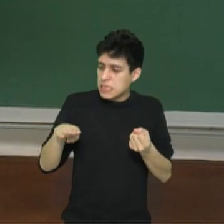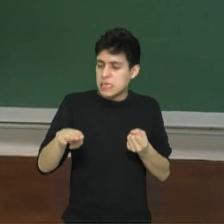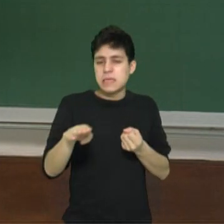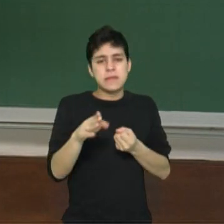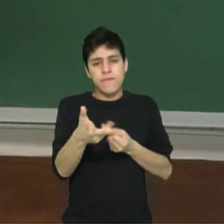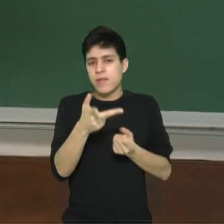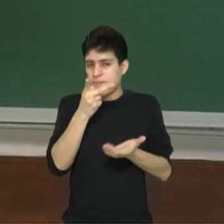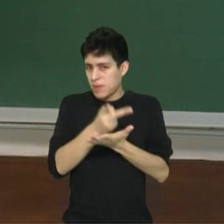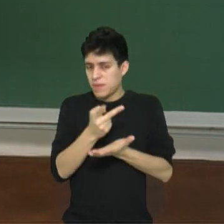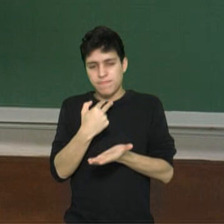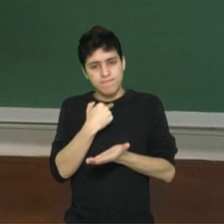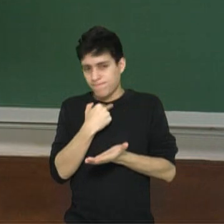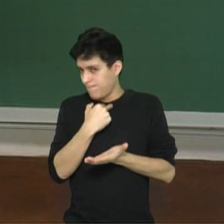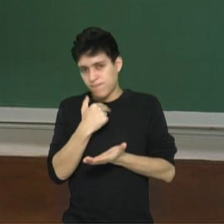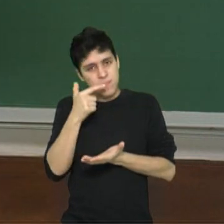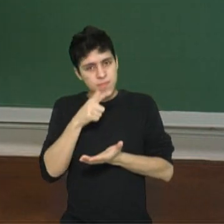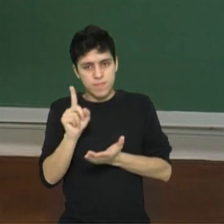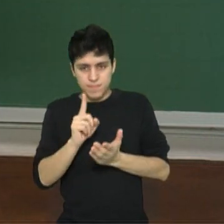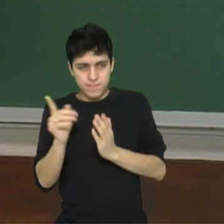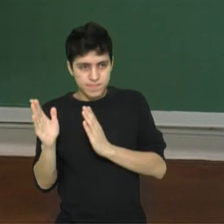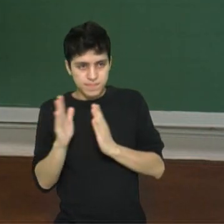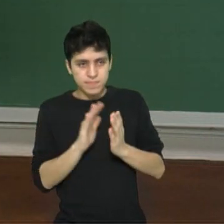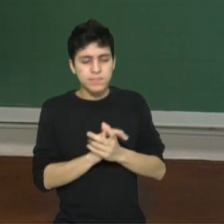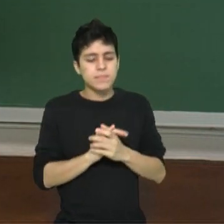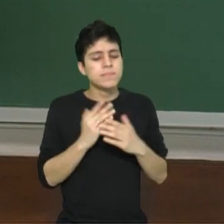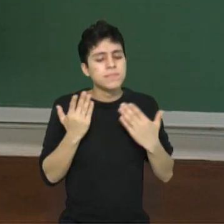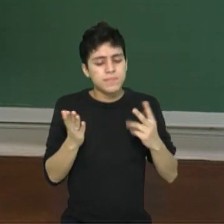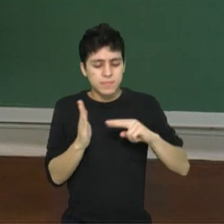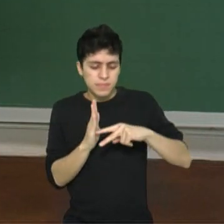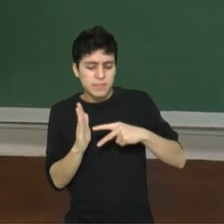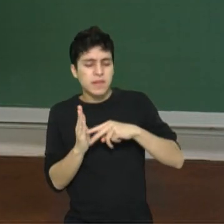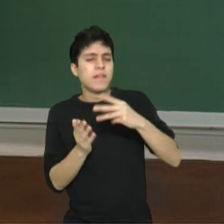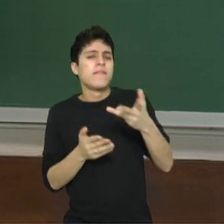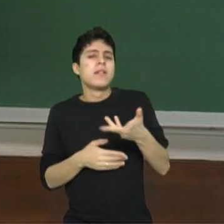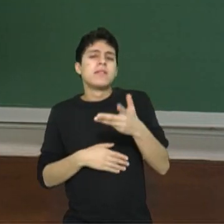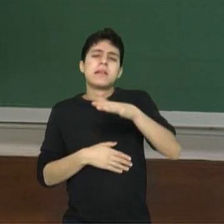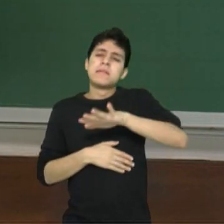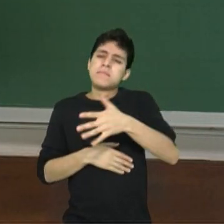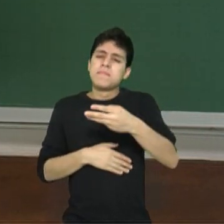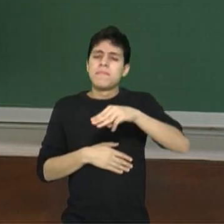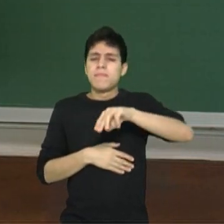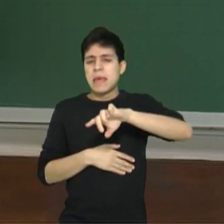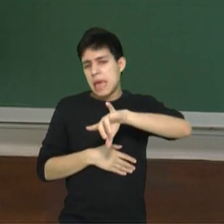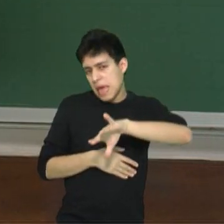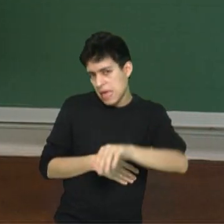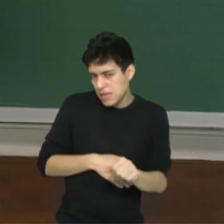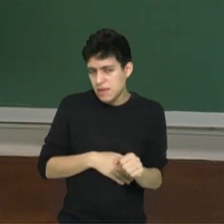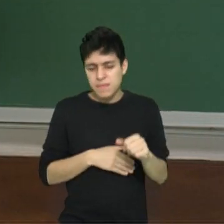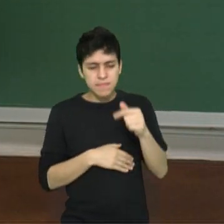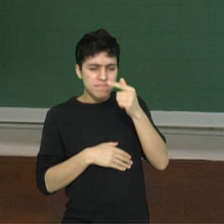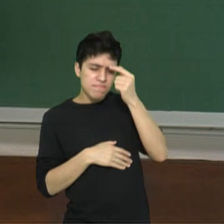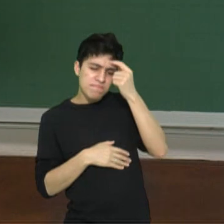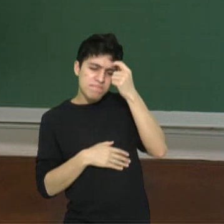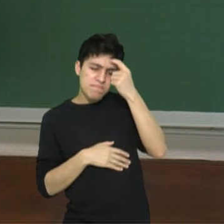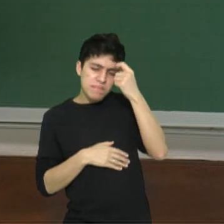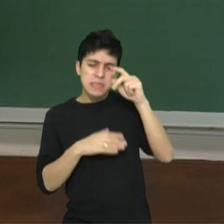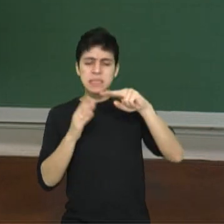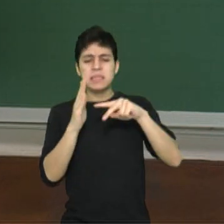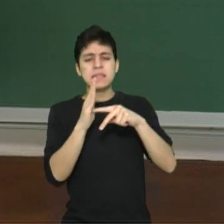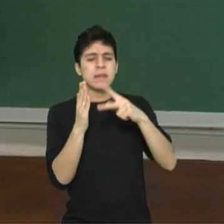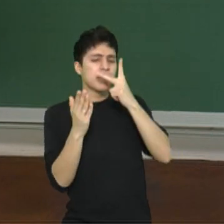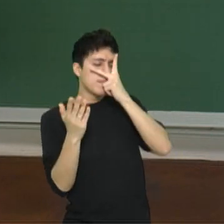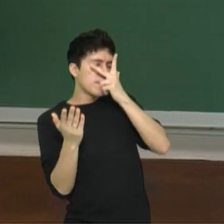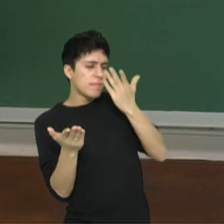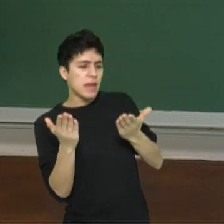tá? E afinal, o que então é essa velocidade média? A velocidade média é uma estimativa de todas